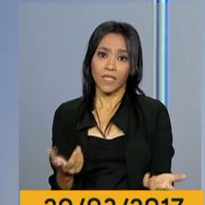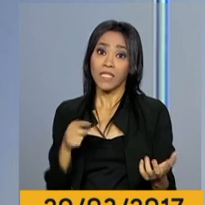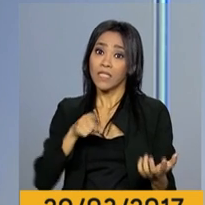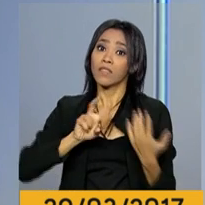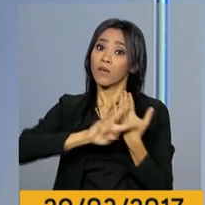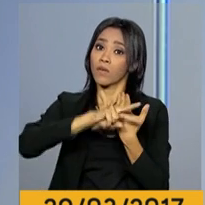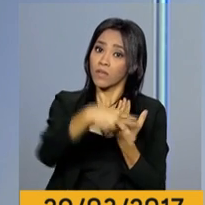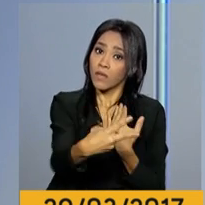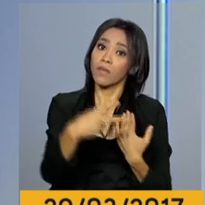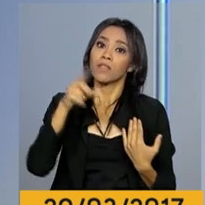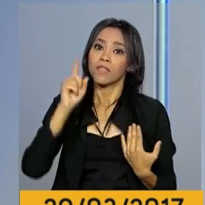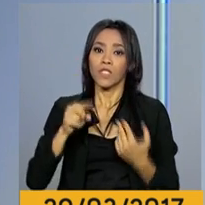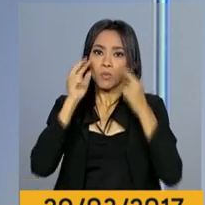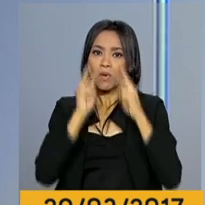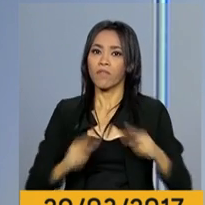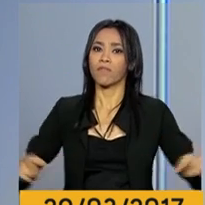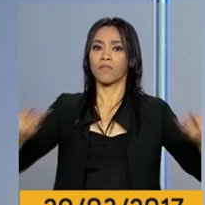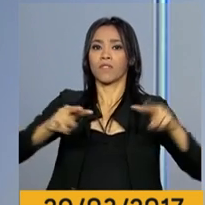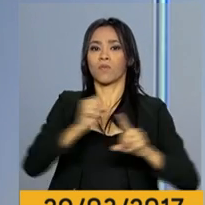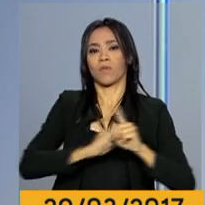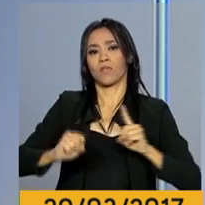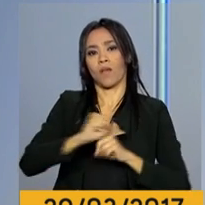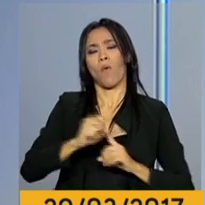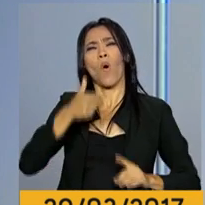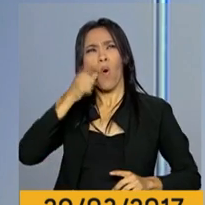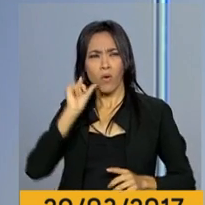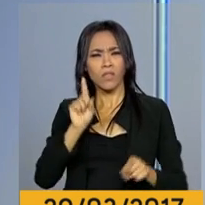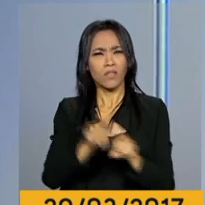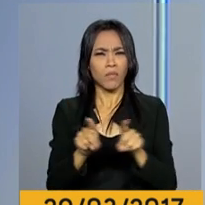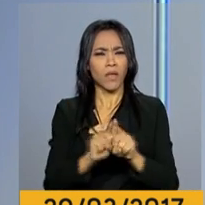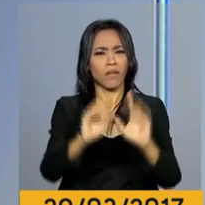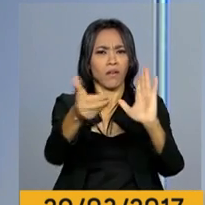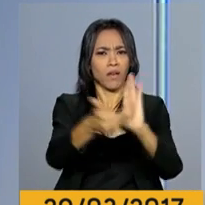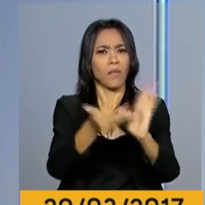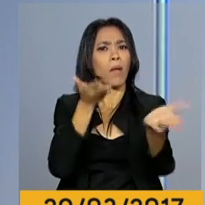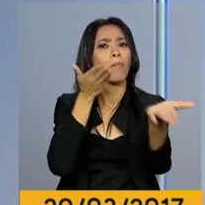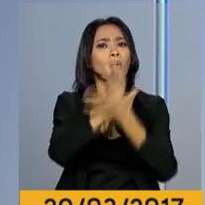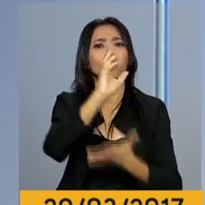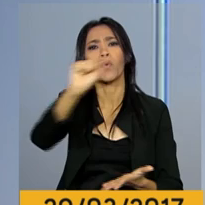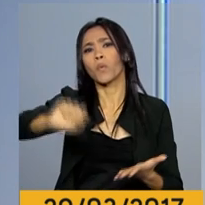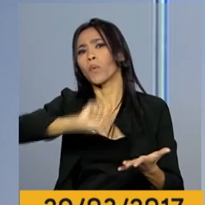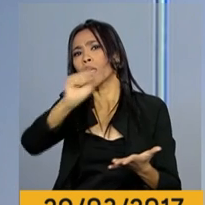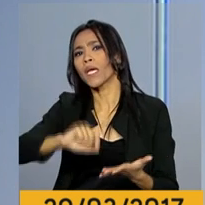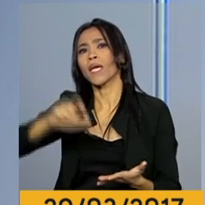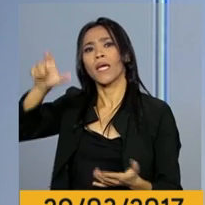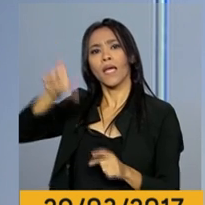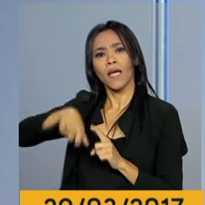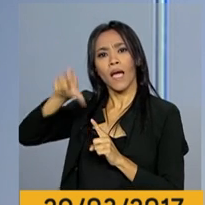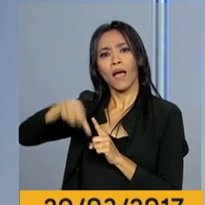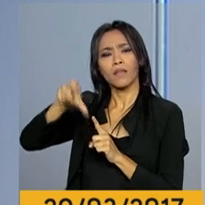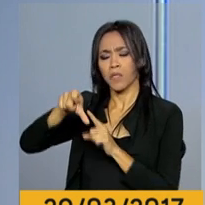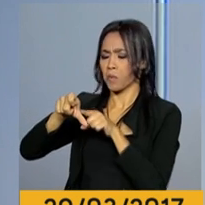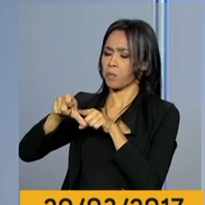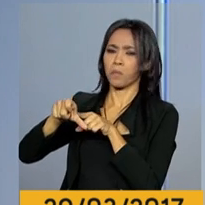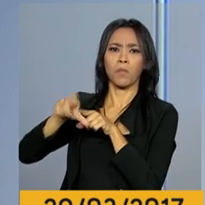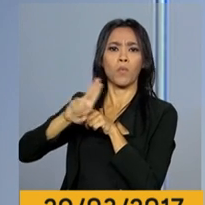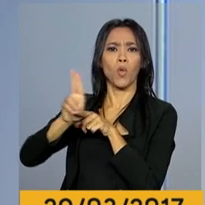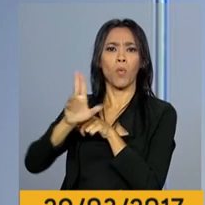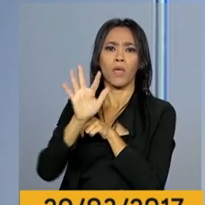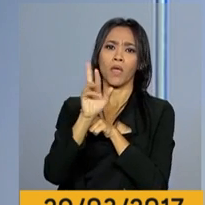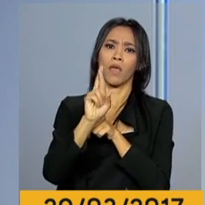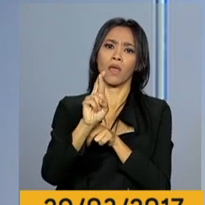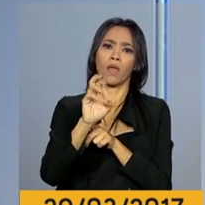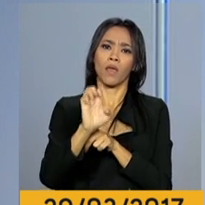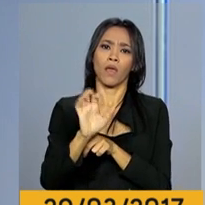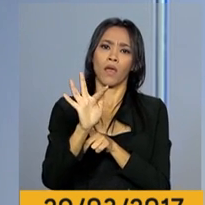de uma visão social ainda ontem a câmara dos deputados aprovou o chamado cartão reforma o cartão reforma significa